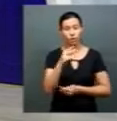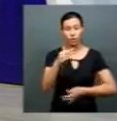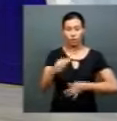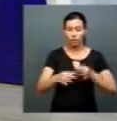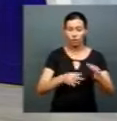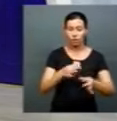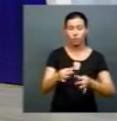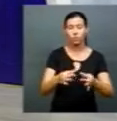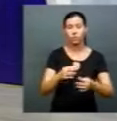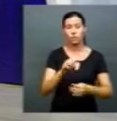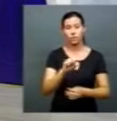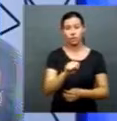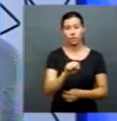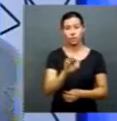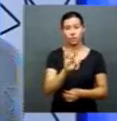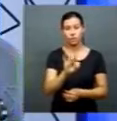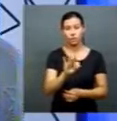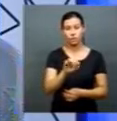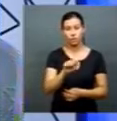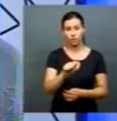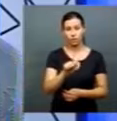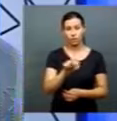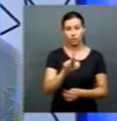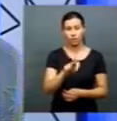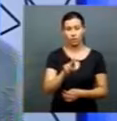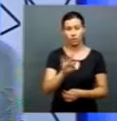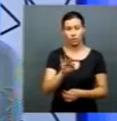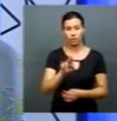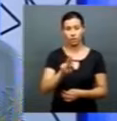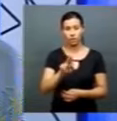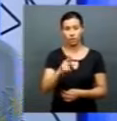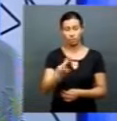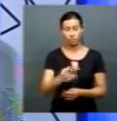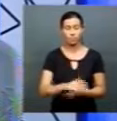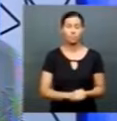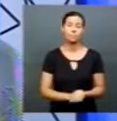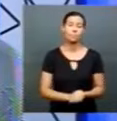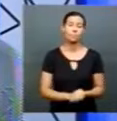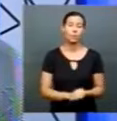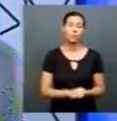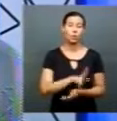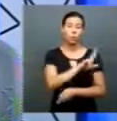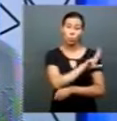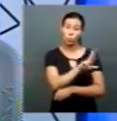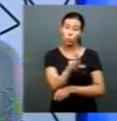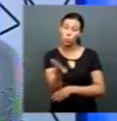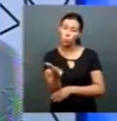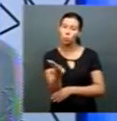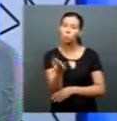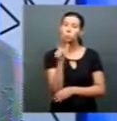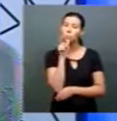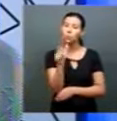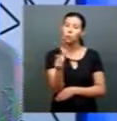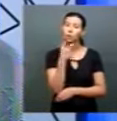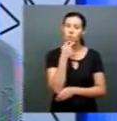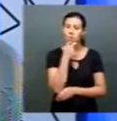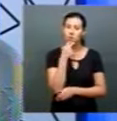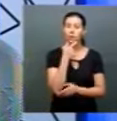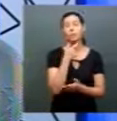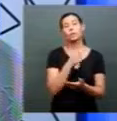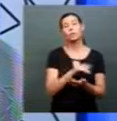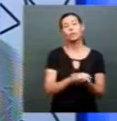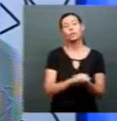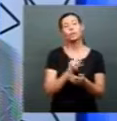da informação. Porque o nome startup veio muito forte no Brasil, depois das companhias, né, das empresas